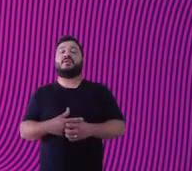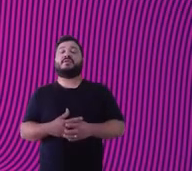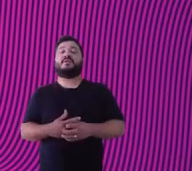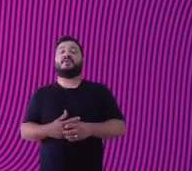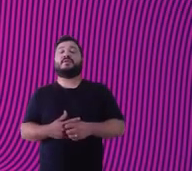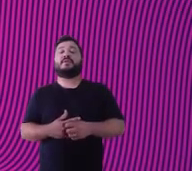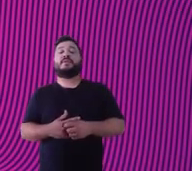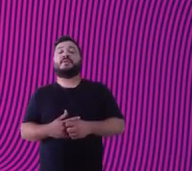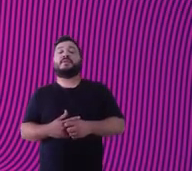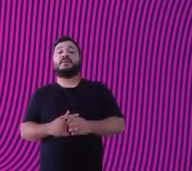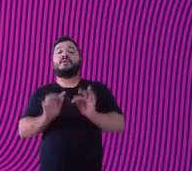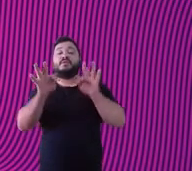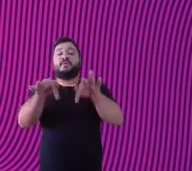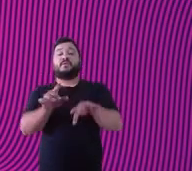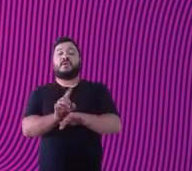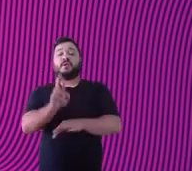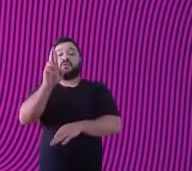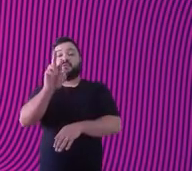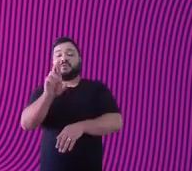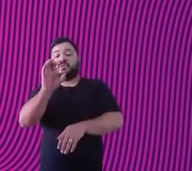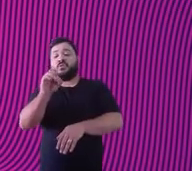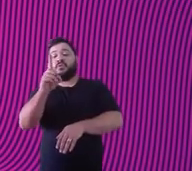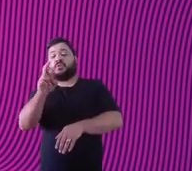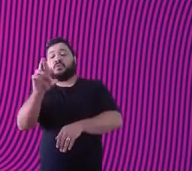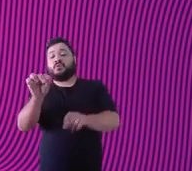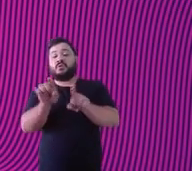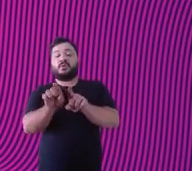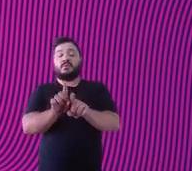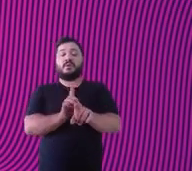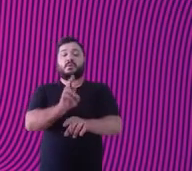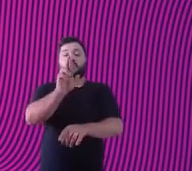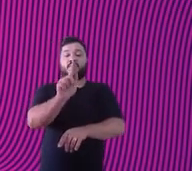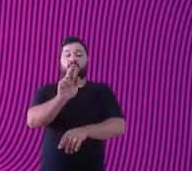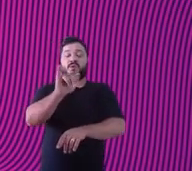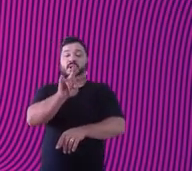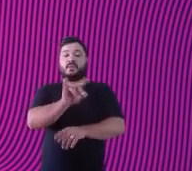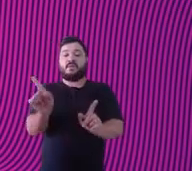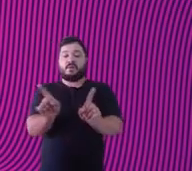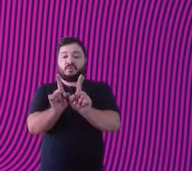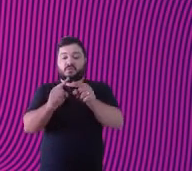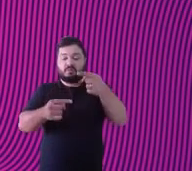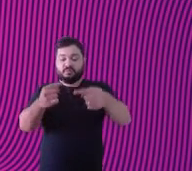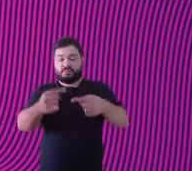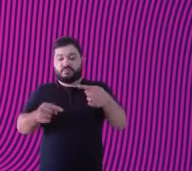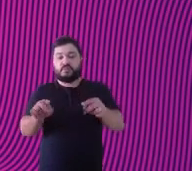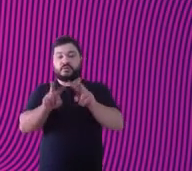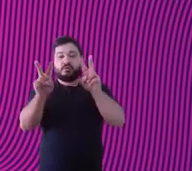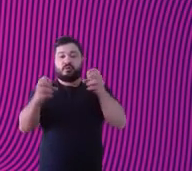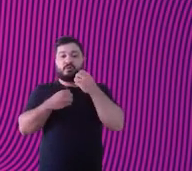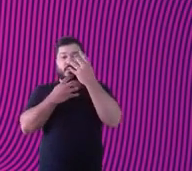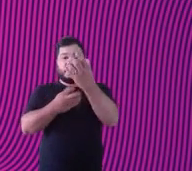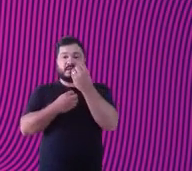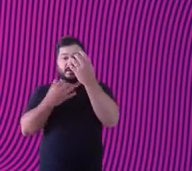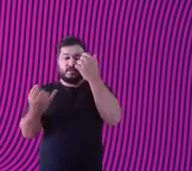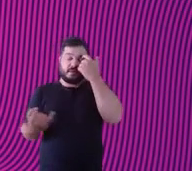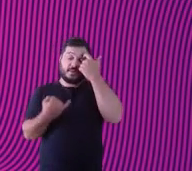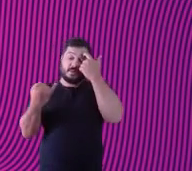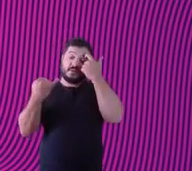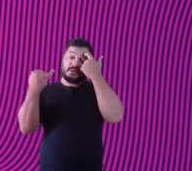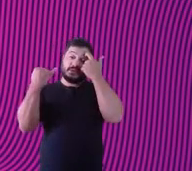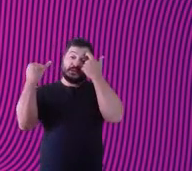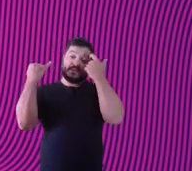Doutor Rodrigo Dr diante a ignorância não está com uma discussão sobre os dados gerações que